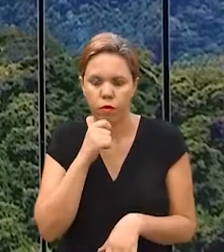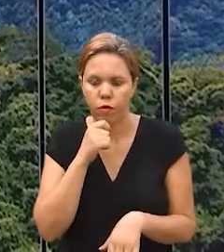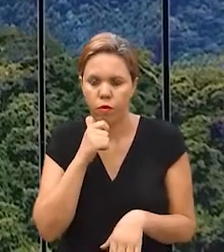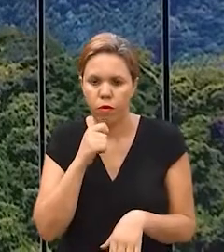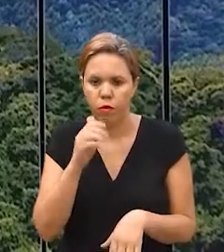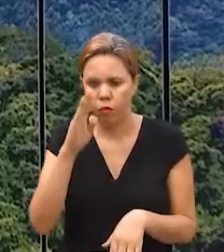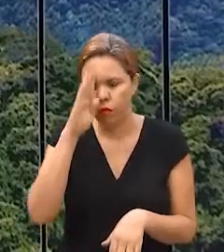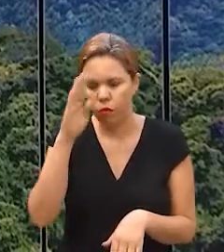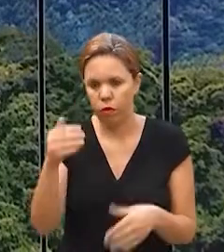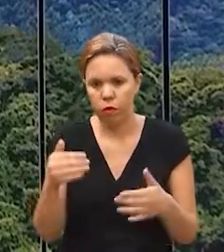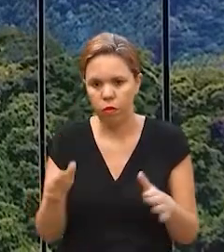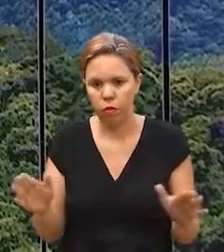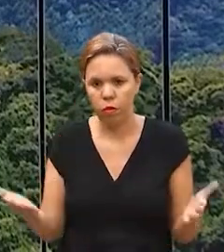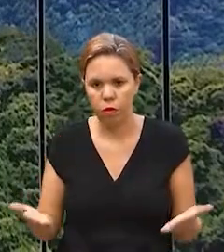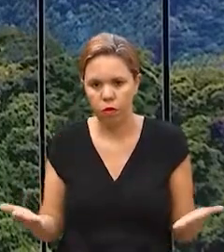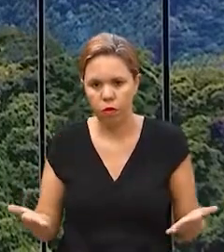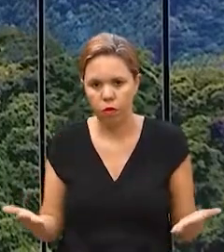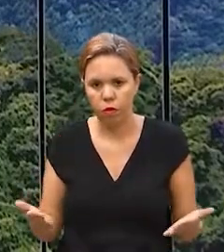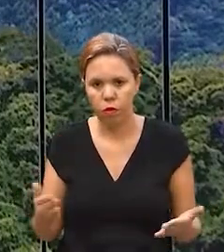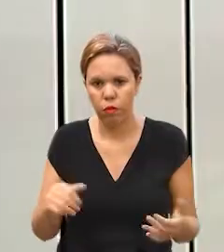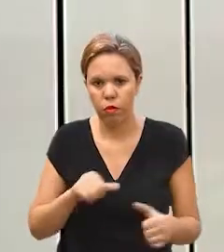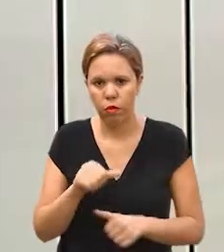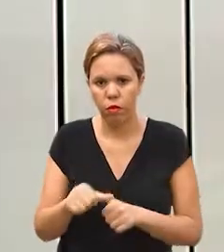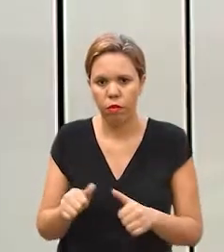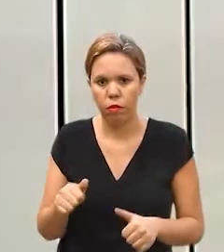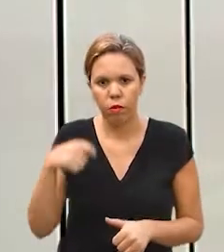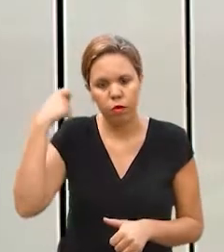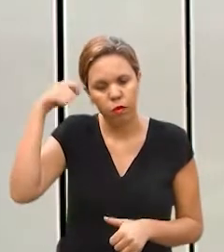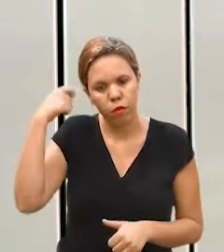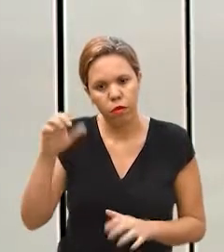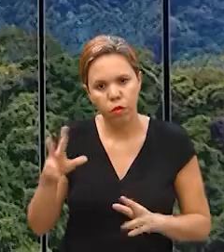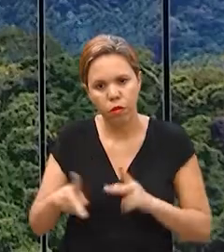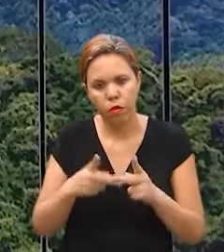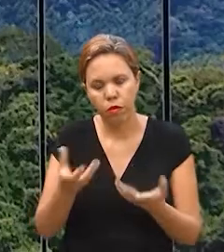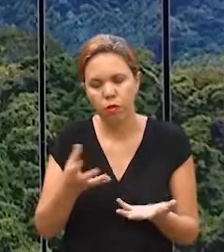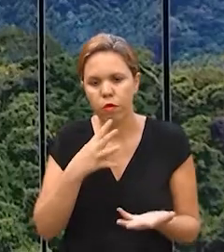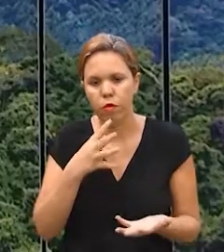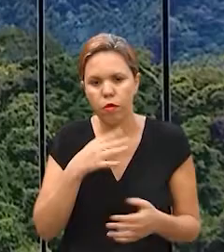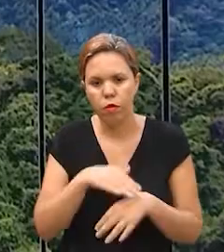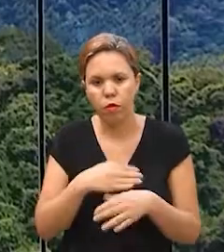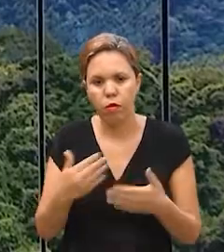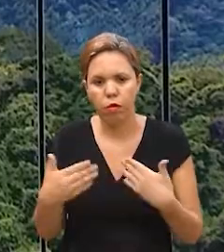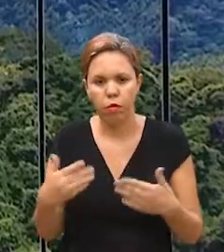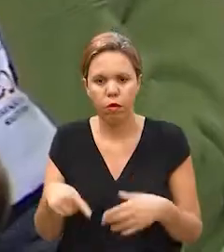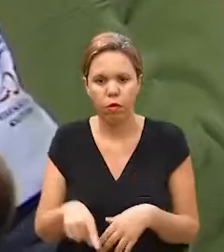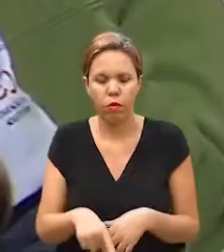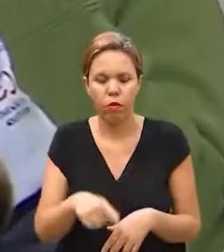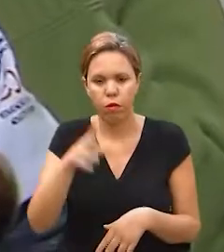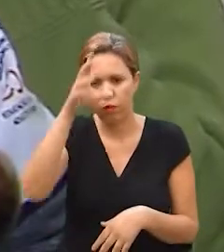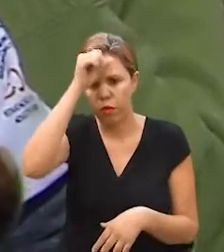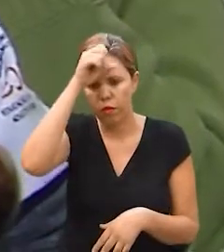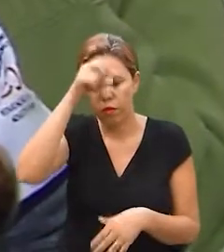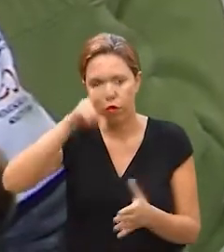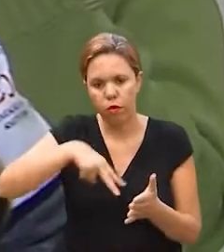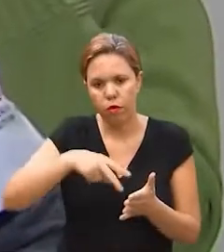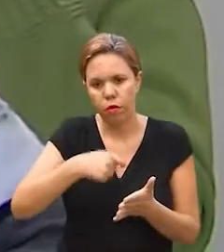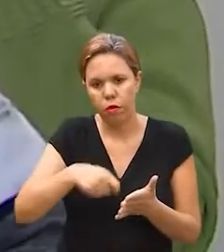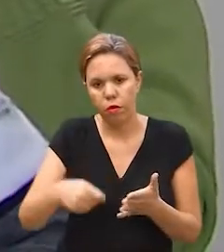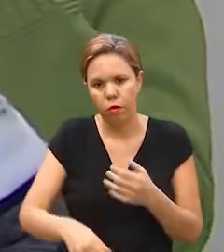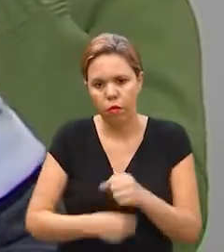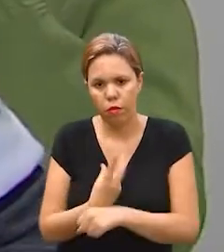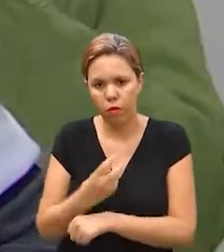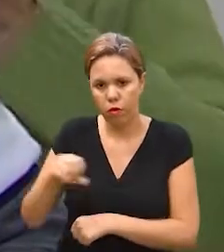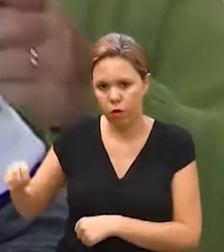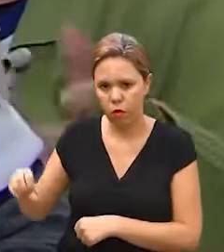o grande destaque, né? Agora ela virou artista, né? Que todos querem conversar com ela. Ela aprendeu a ler e escrever